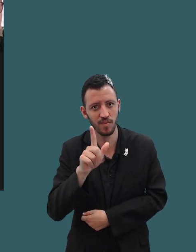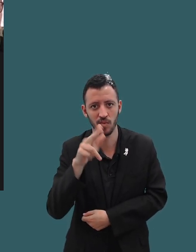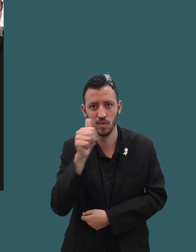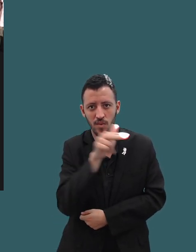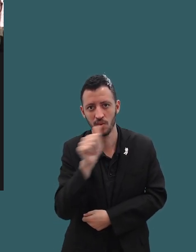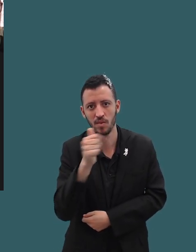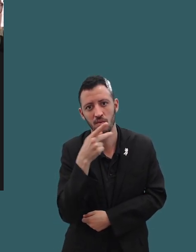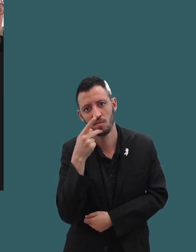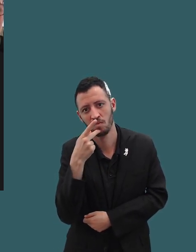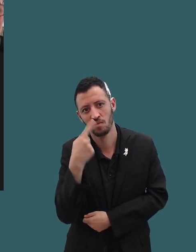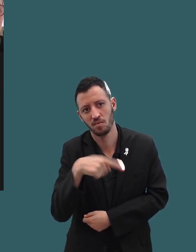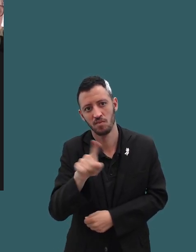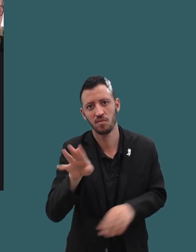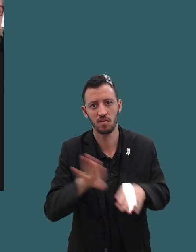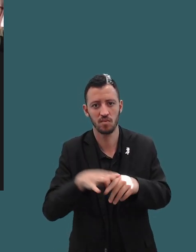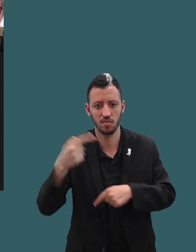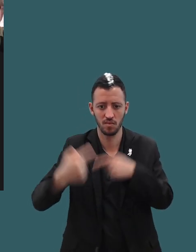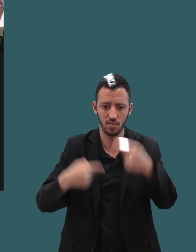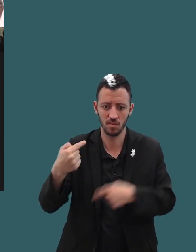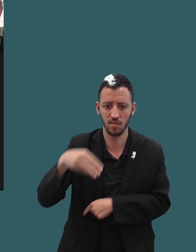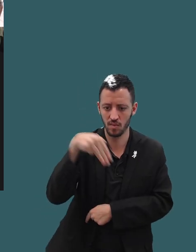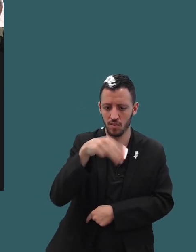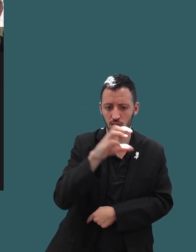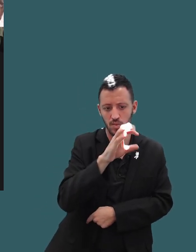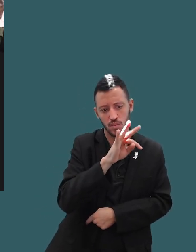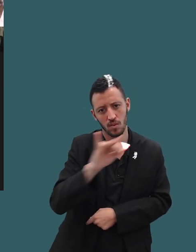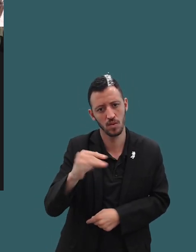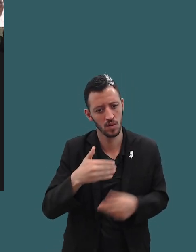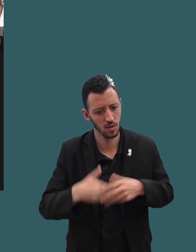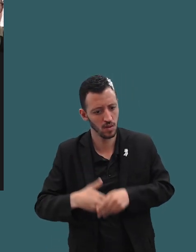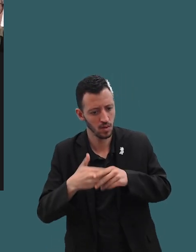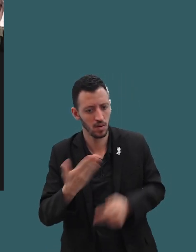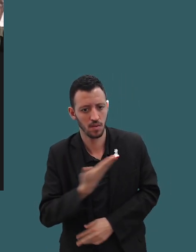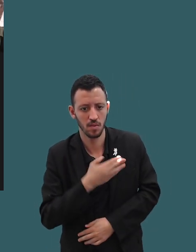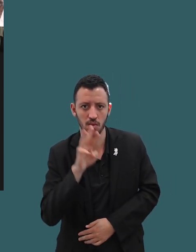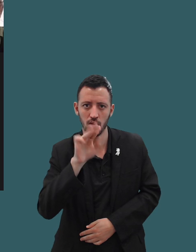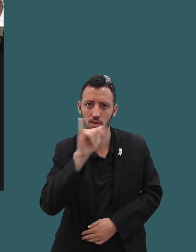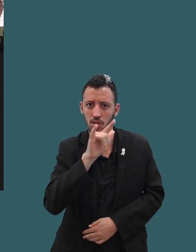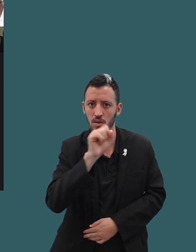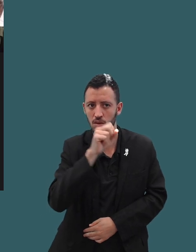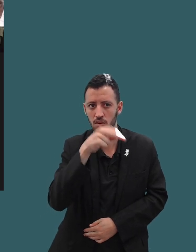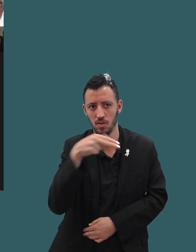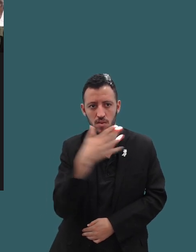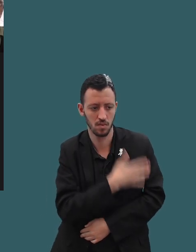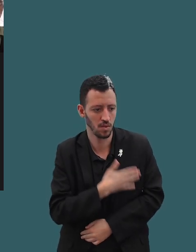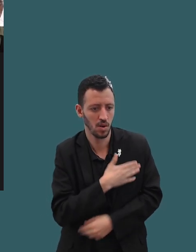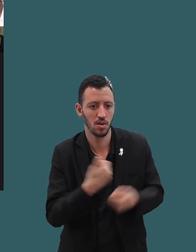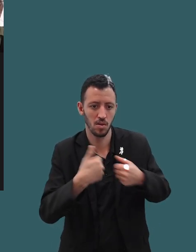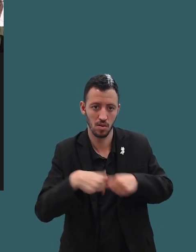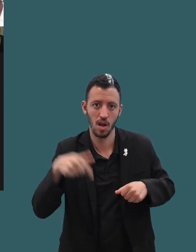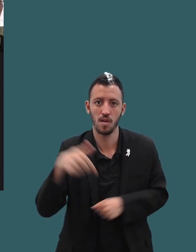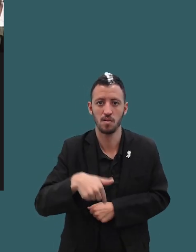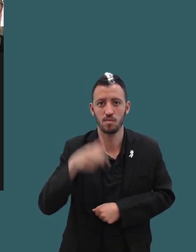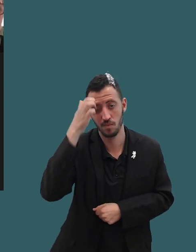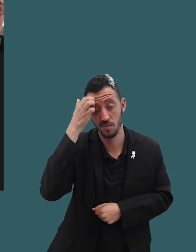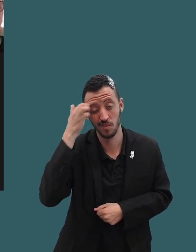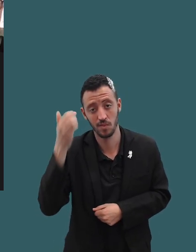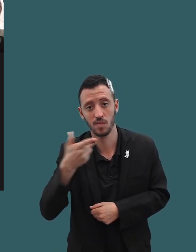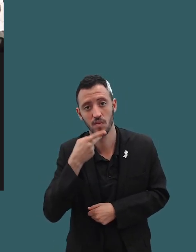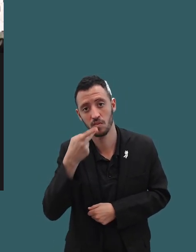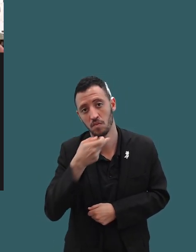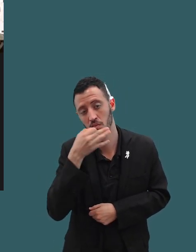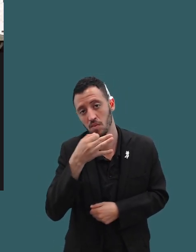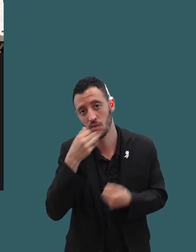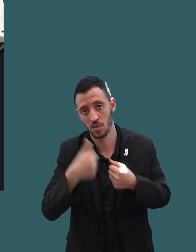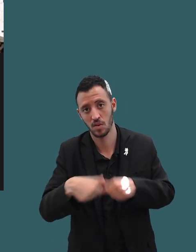Joana aí, né, falando das políticas do MCTI. Saúdo meus colegas Wilson, a Graça, é um prazer estar aqui conversando